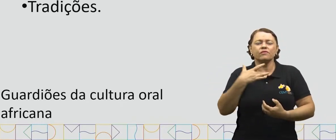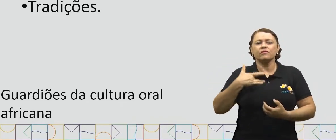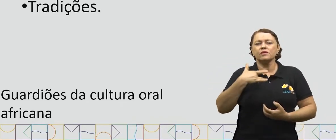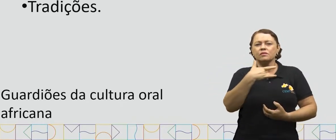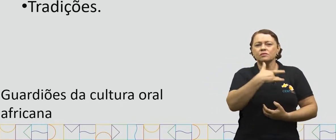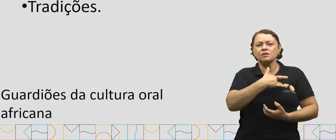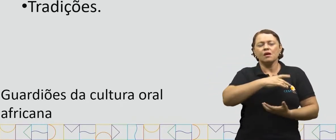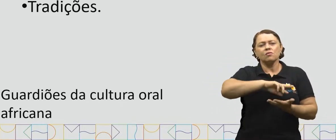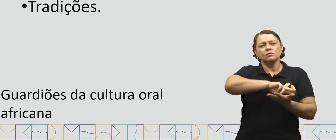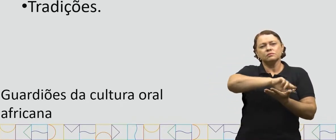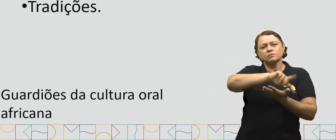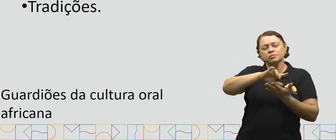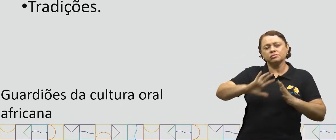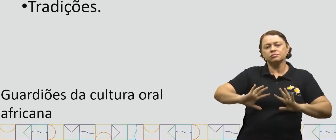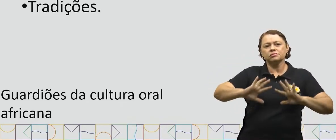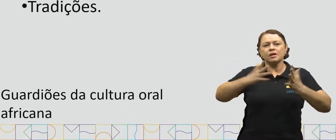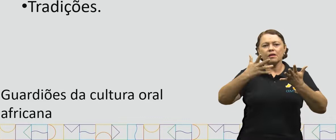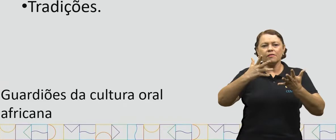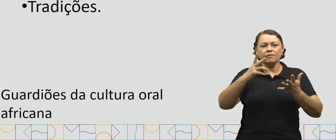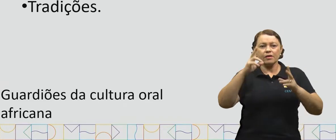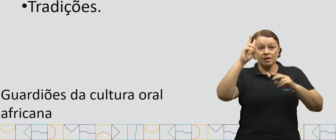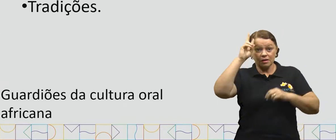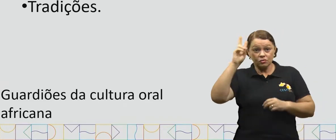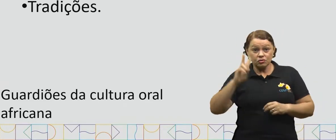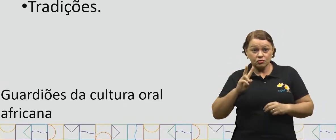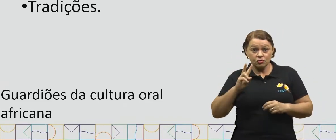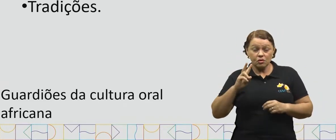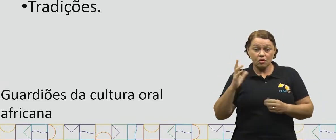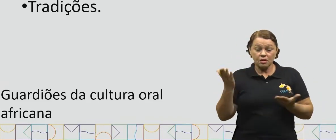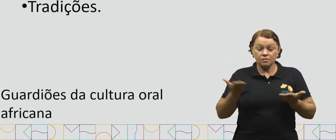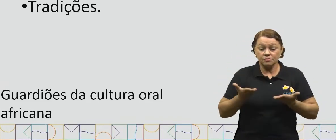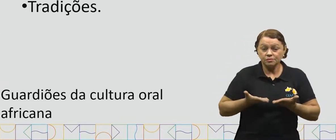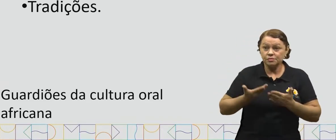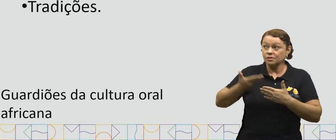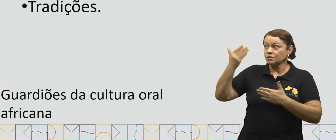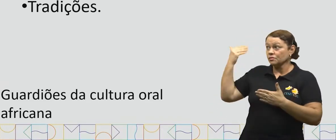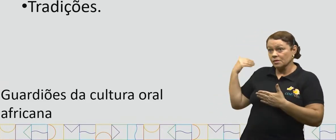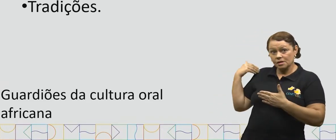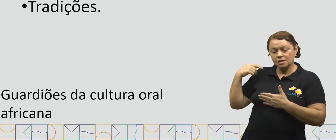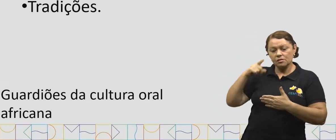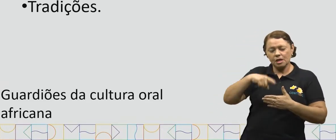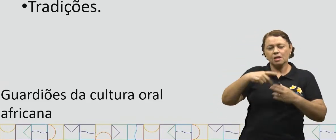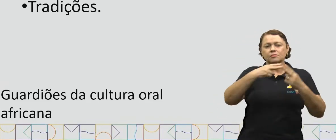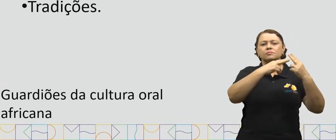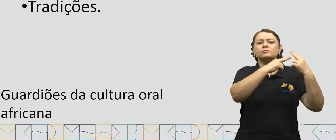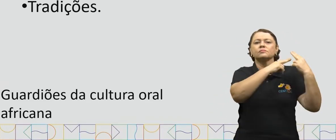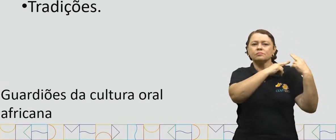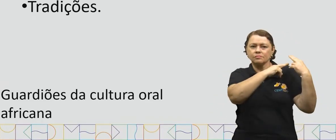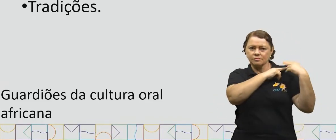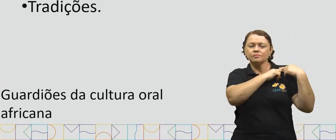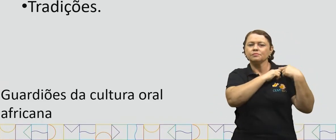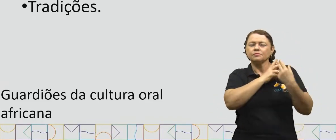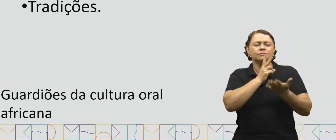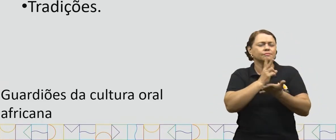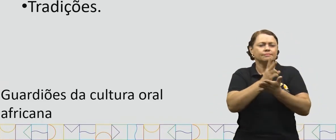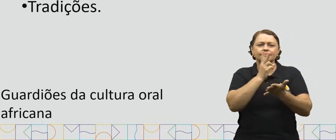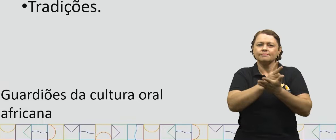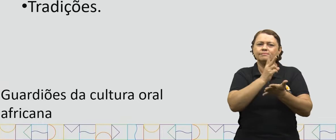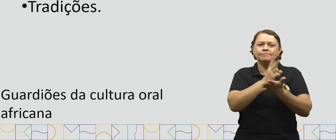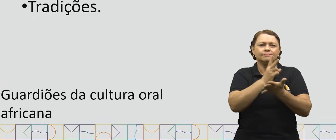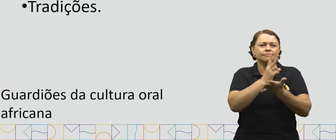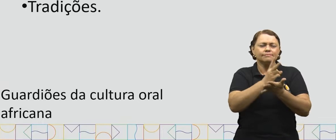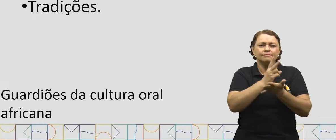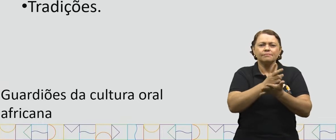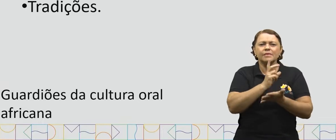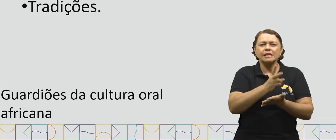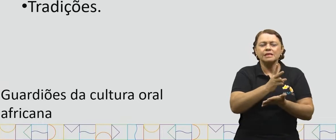saúde, eventos históricos sobre o passado e o presente daquele povo. Eles eram responsáveis pela manutenção das tradições